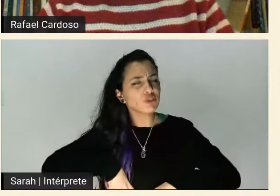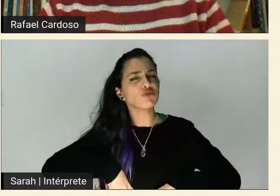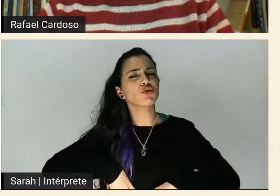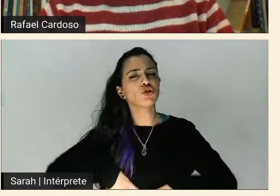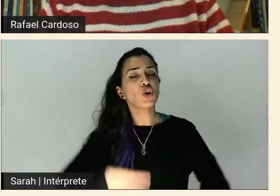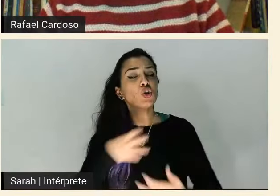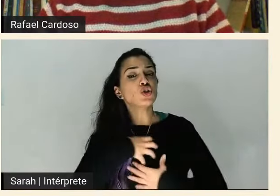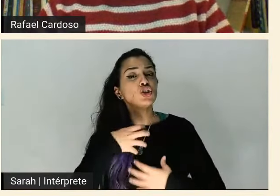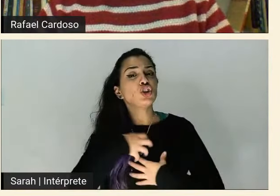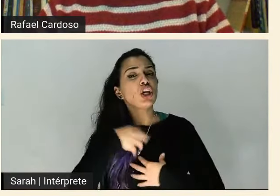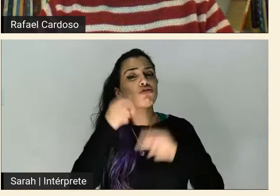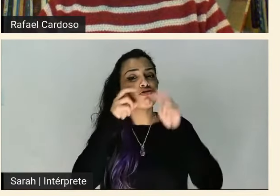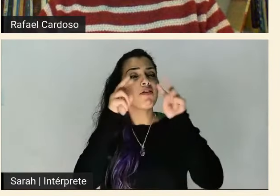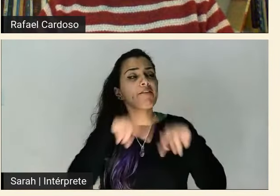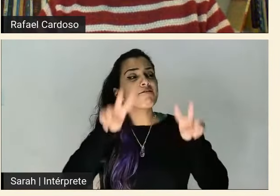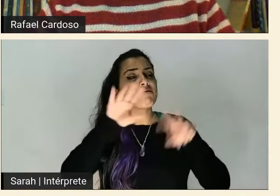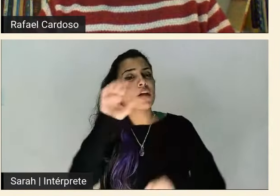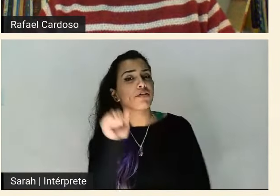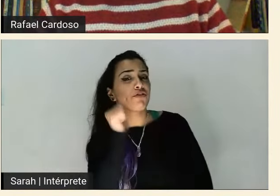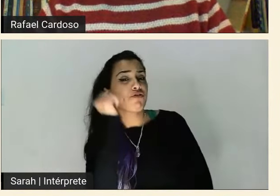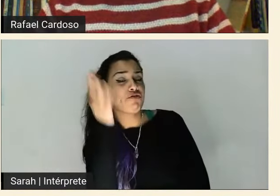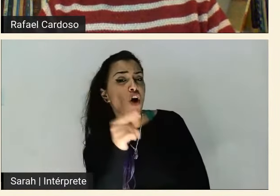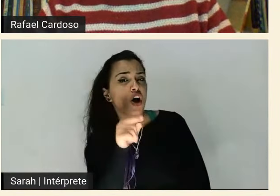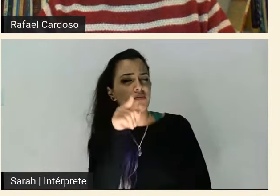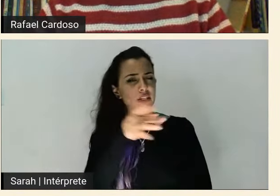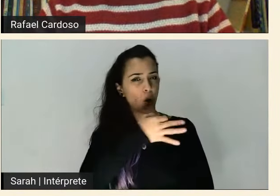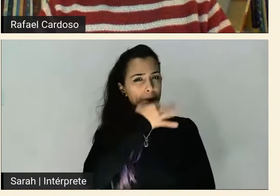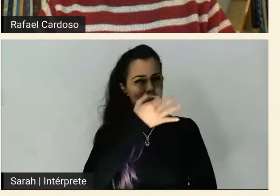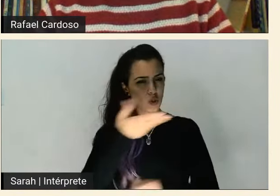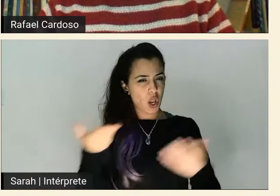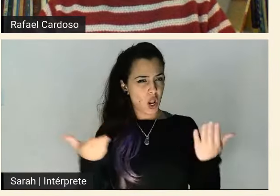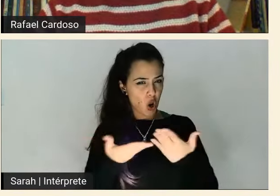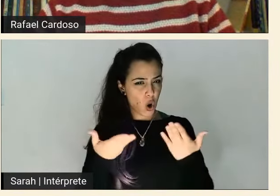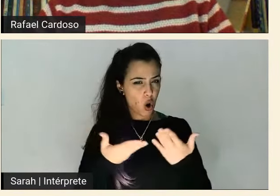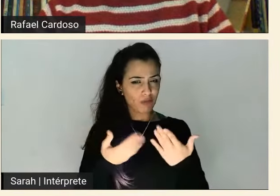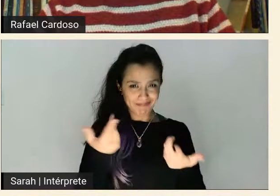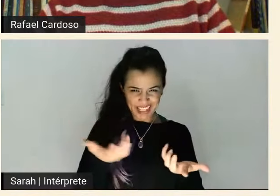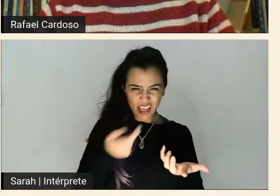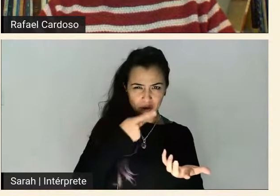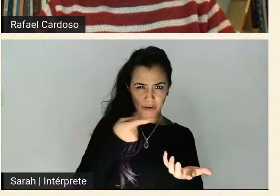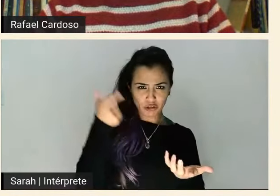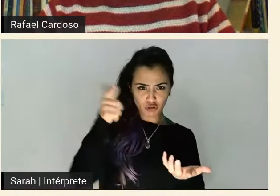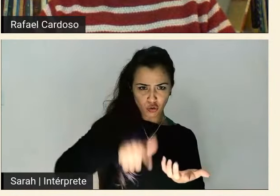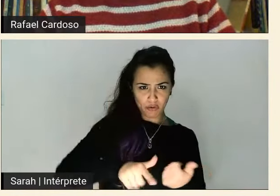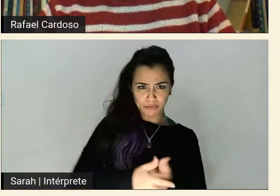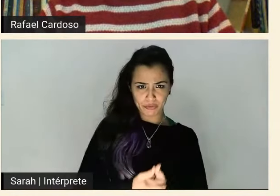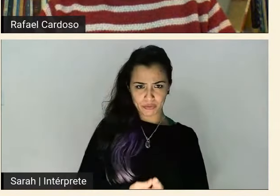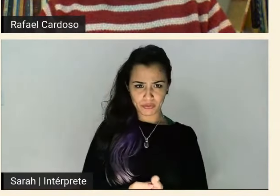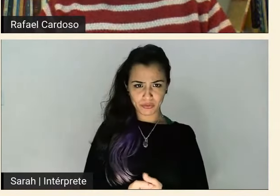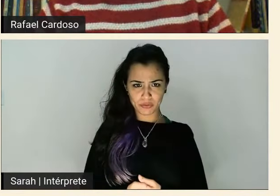que você comentou? Se você precisar, repito aqui.